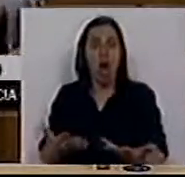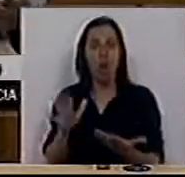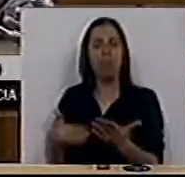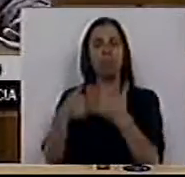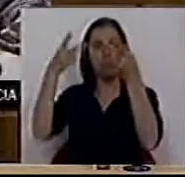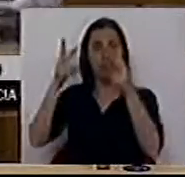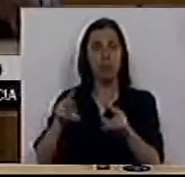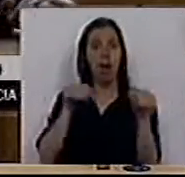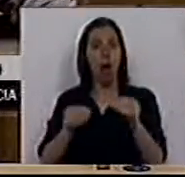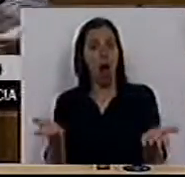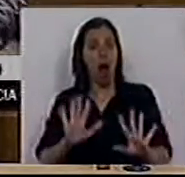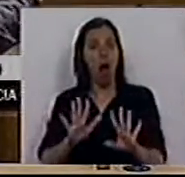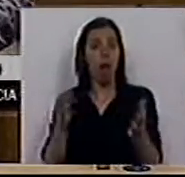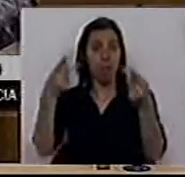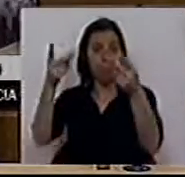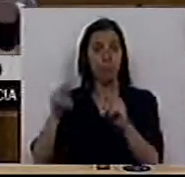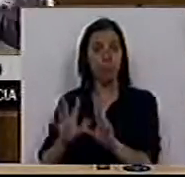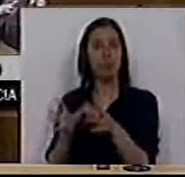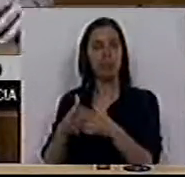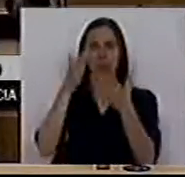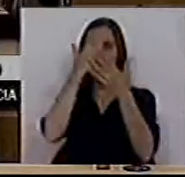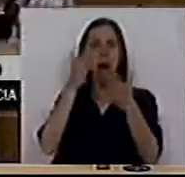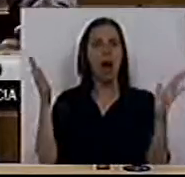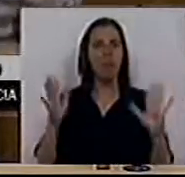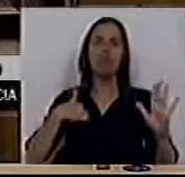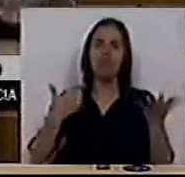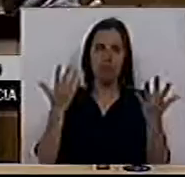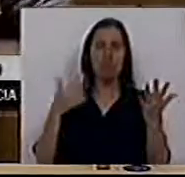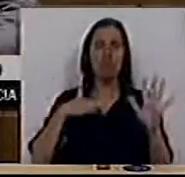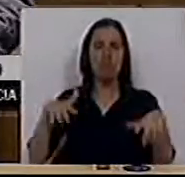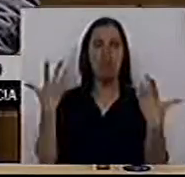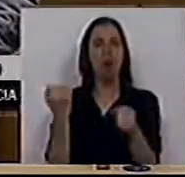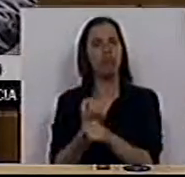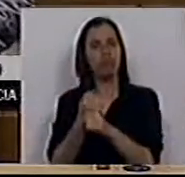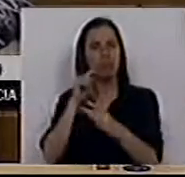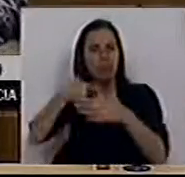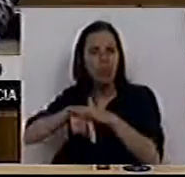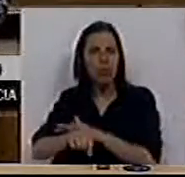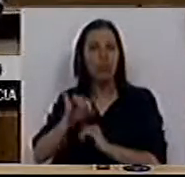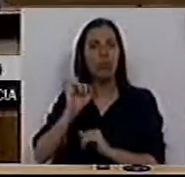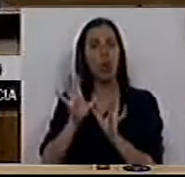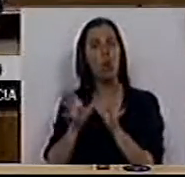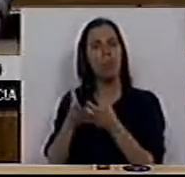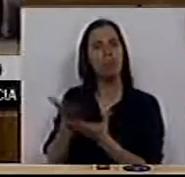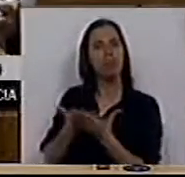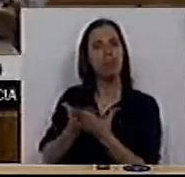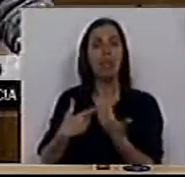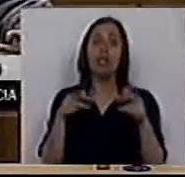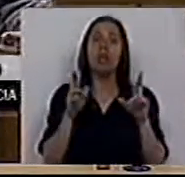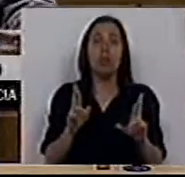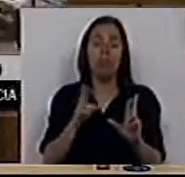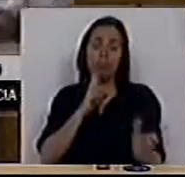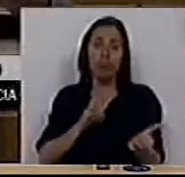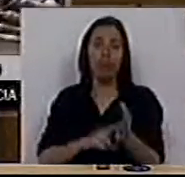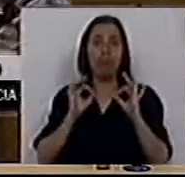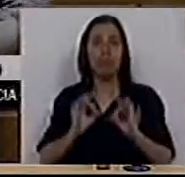agora, baixarão sem votação e, por isso, com toda a abertura para nós termos um trabalho profundo em comissão. Esperamos, de